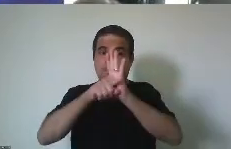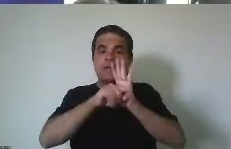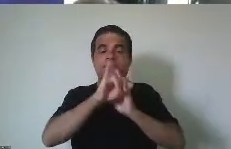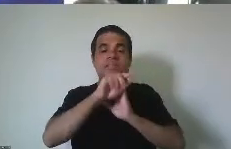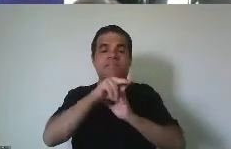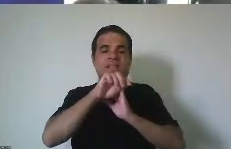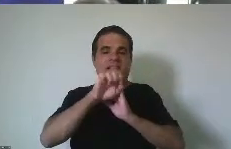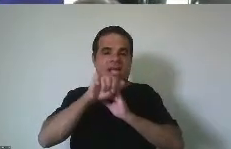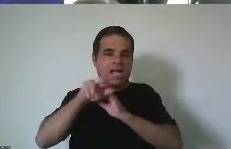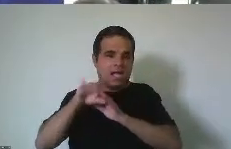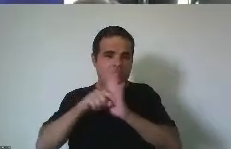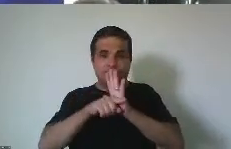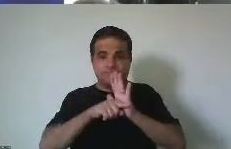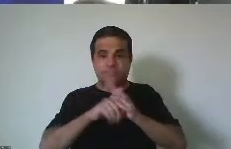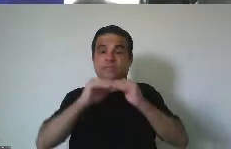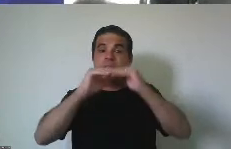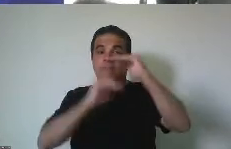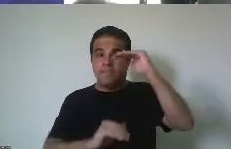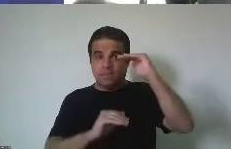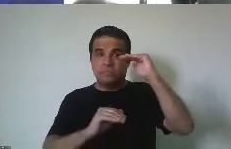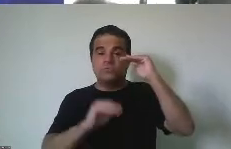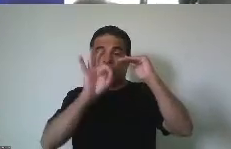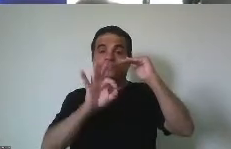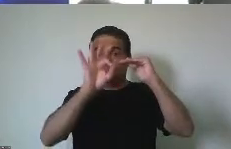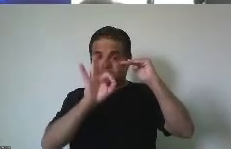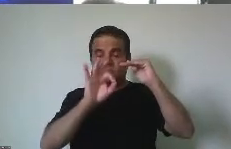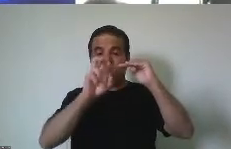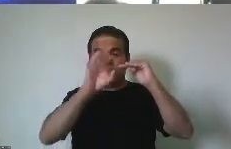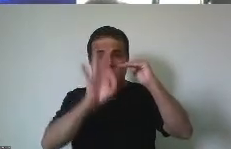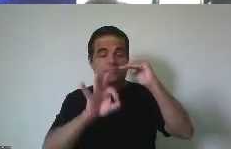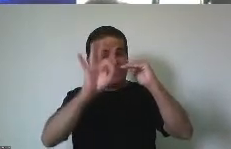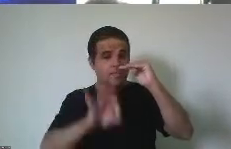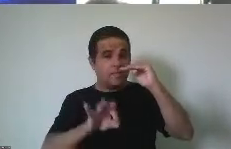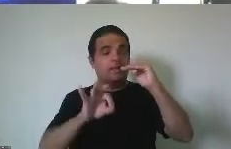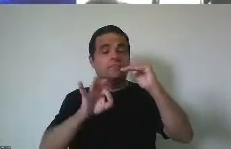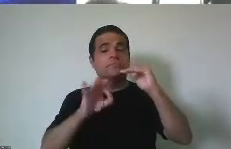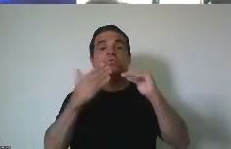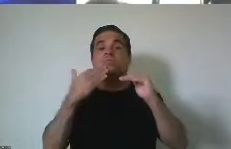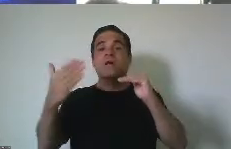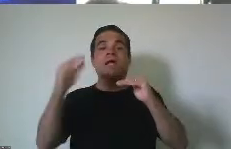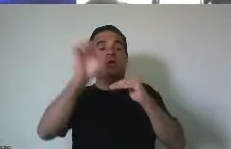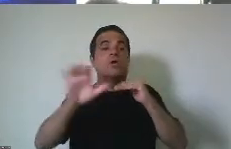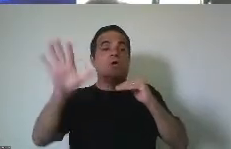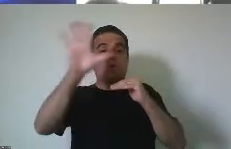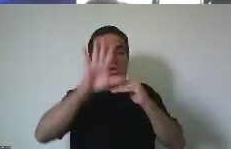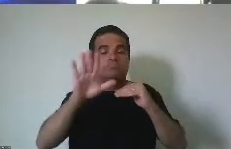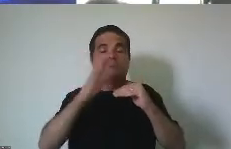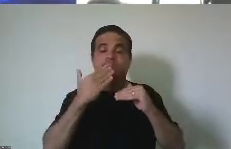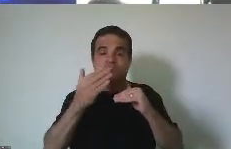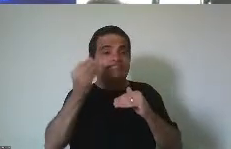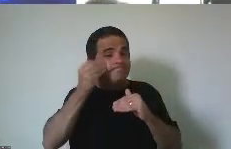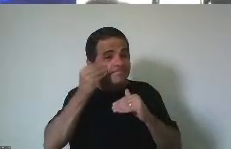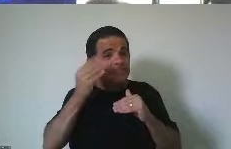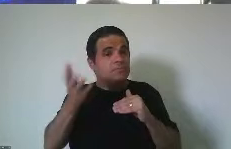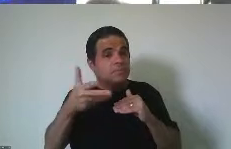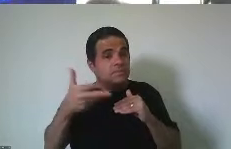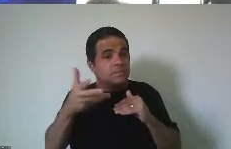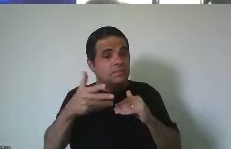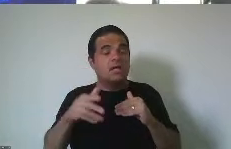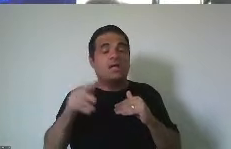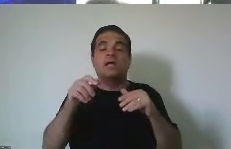especificação europeia de ponto 5% e buscamos acelerar isso esse é o indicador ambiental e que tá